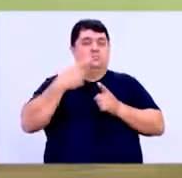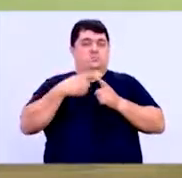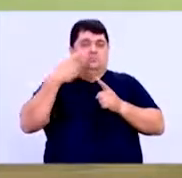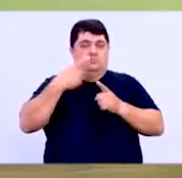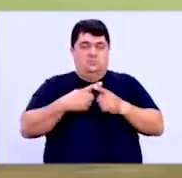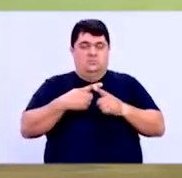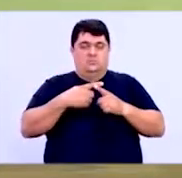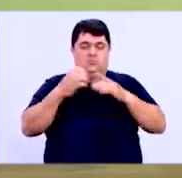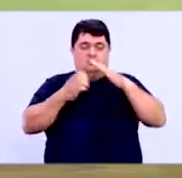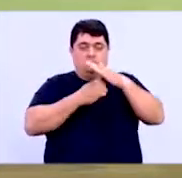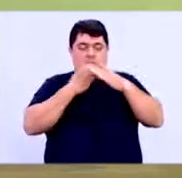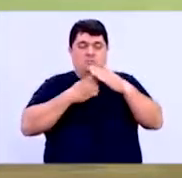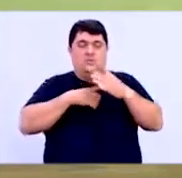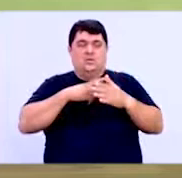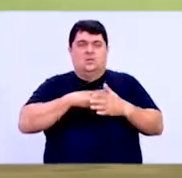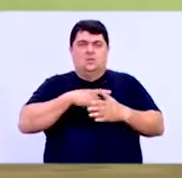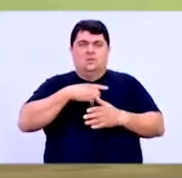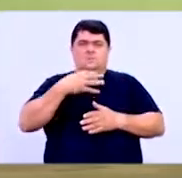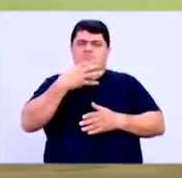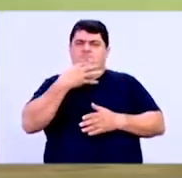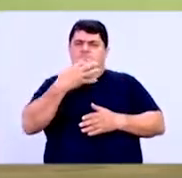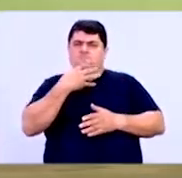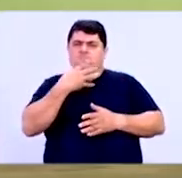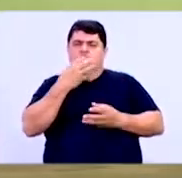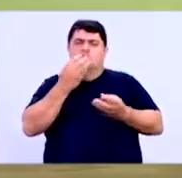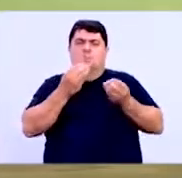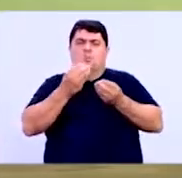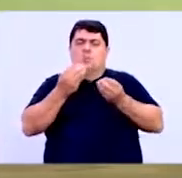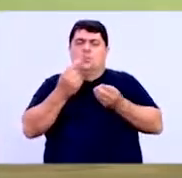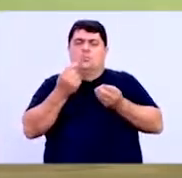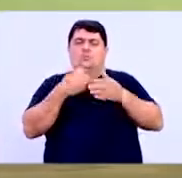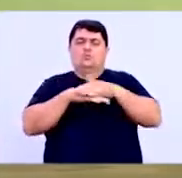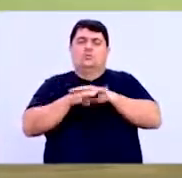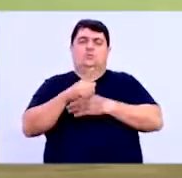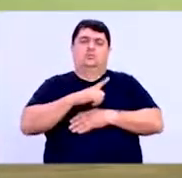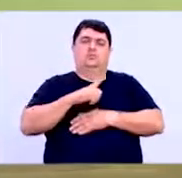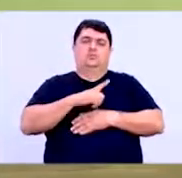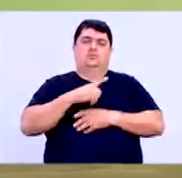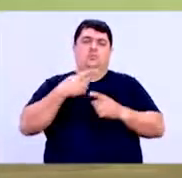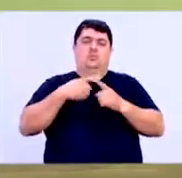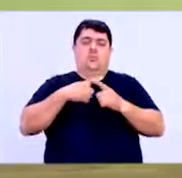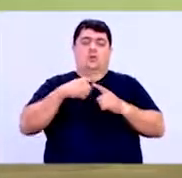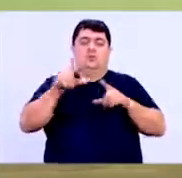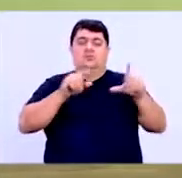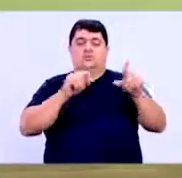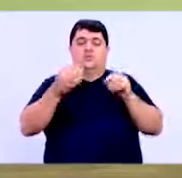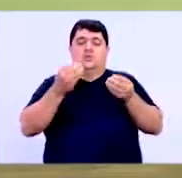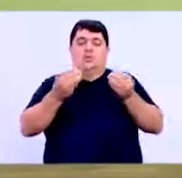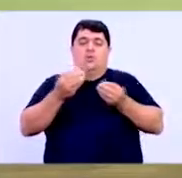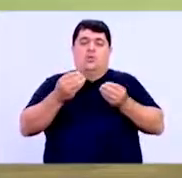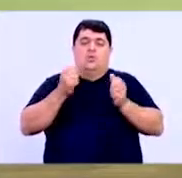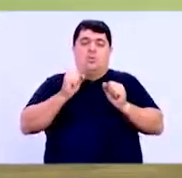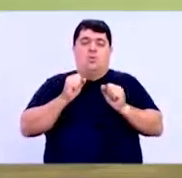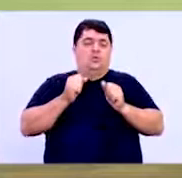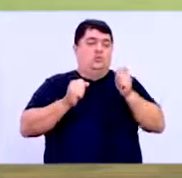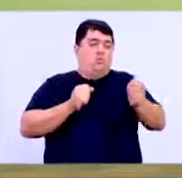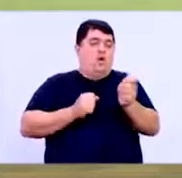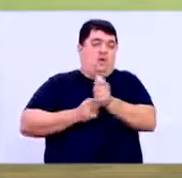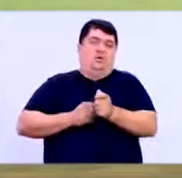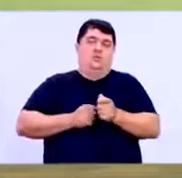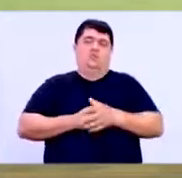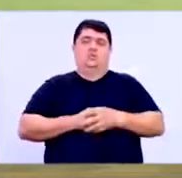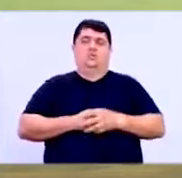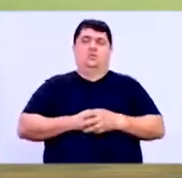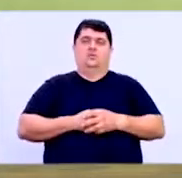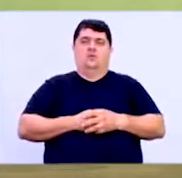para que as empresas tenham noção de quanto de recursos têm, para a partir daí decidir o quanto pode sair. Acho que isso é